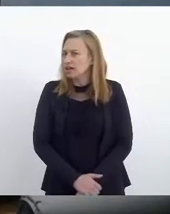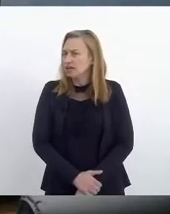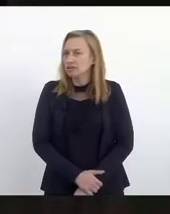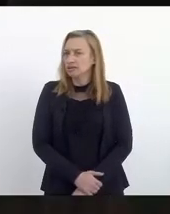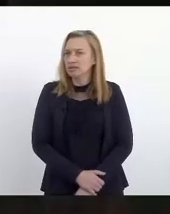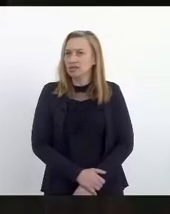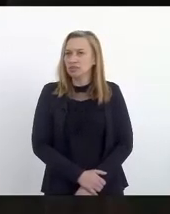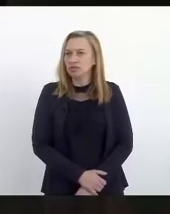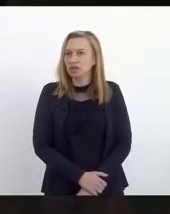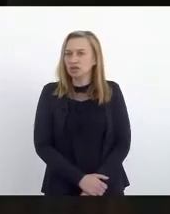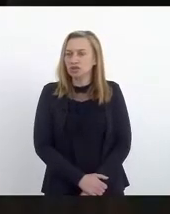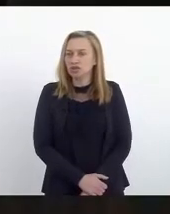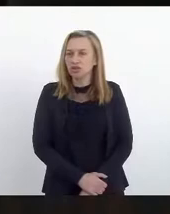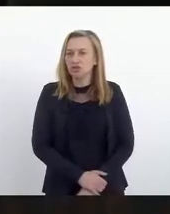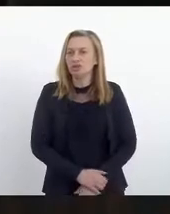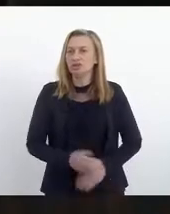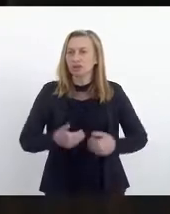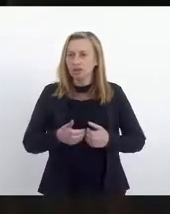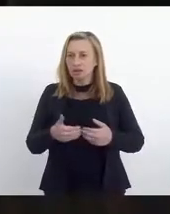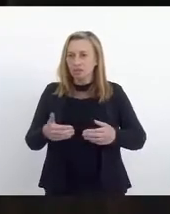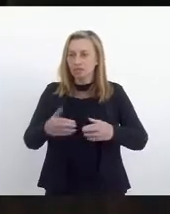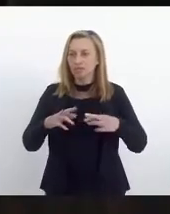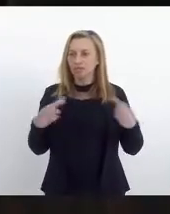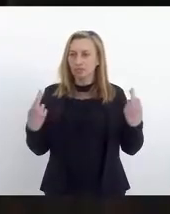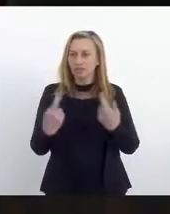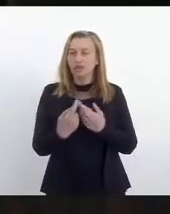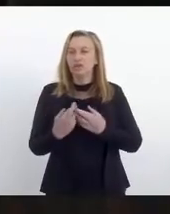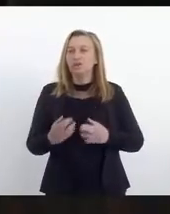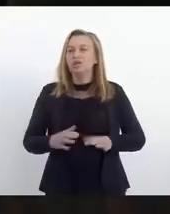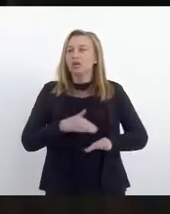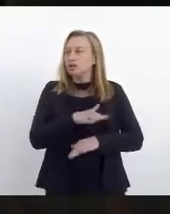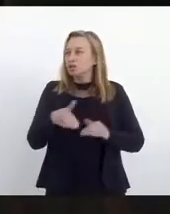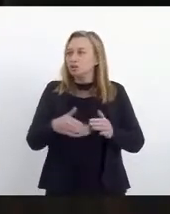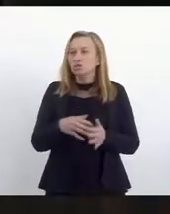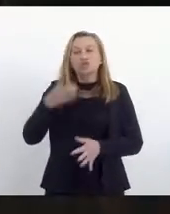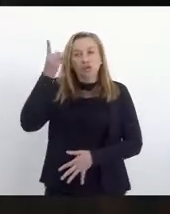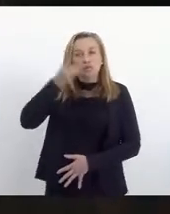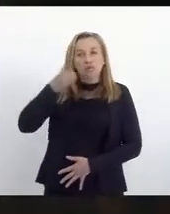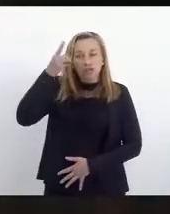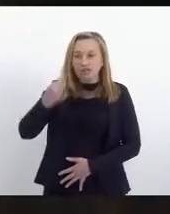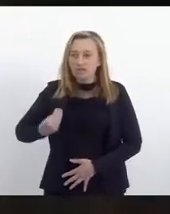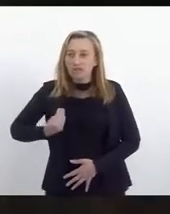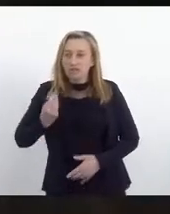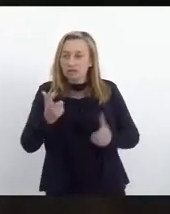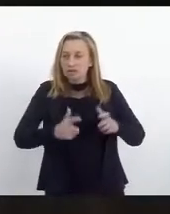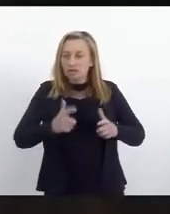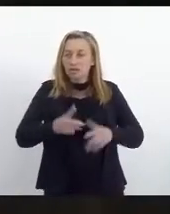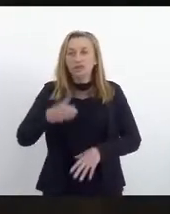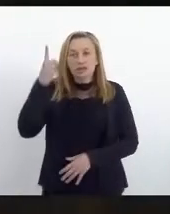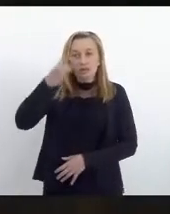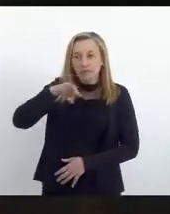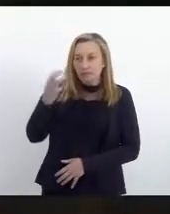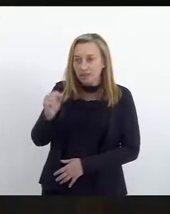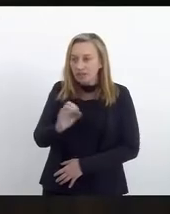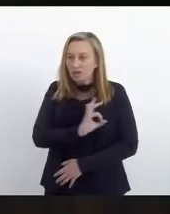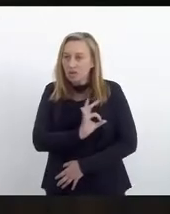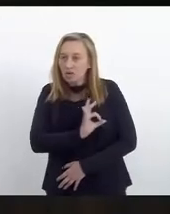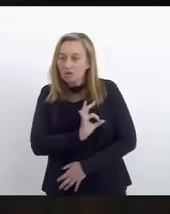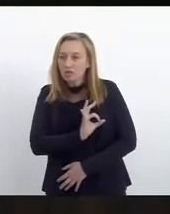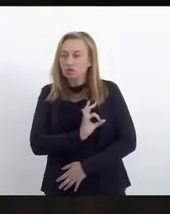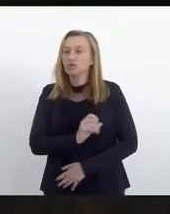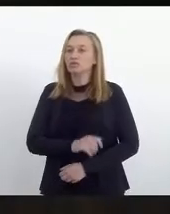Está reaberta a sessão. Saúdo a todos os deputados e deputadas presentes, deputada Marta Rocha, Luiz